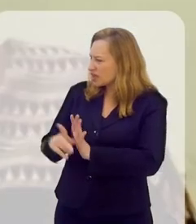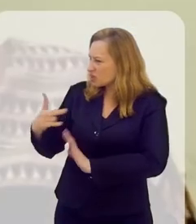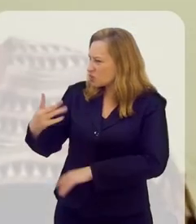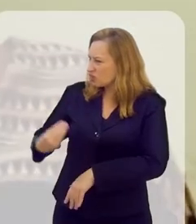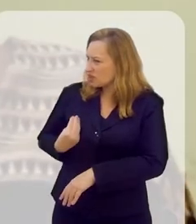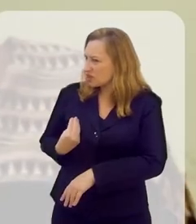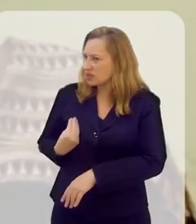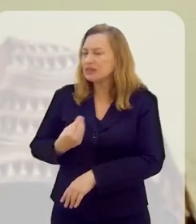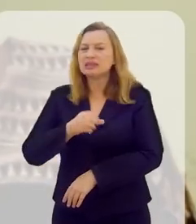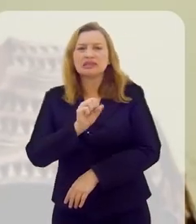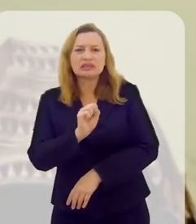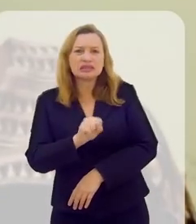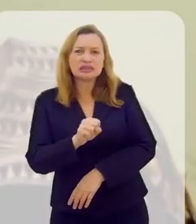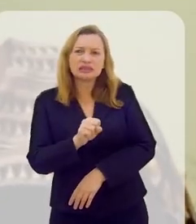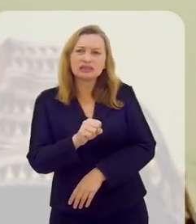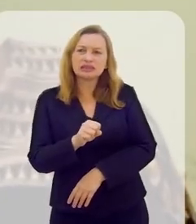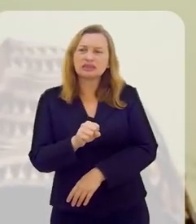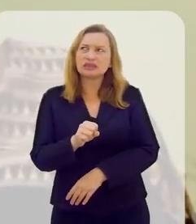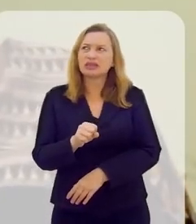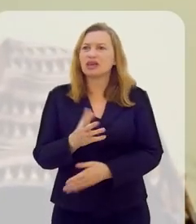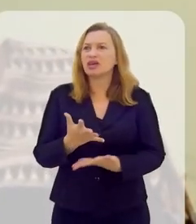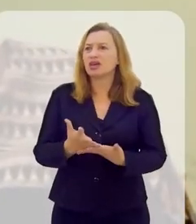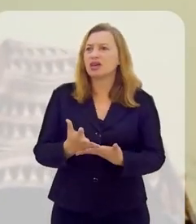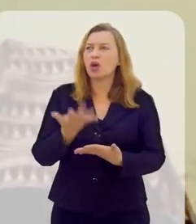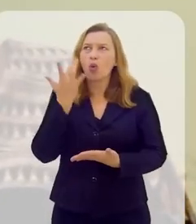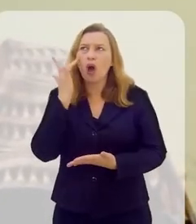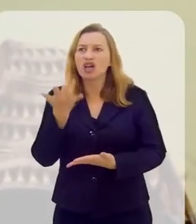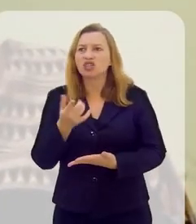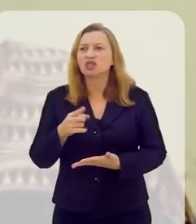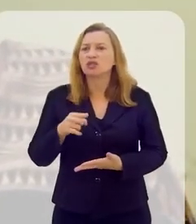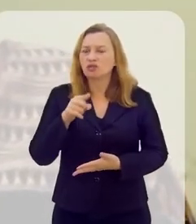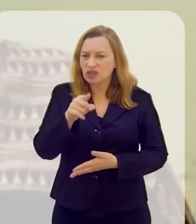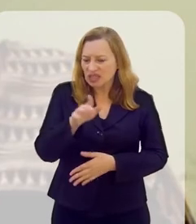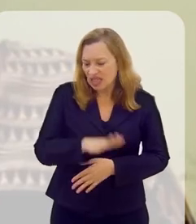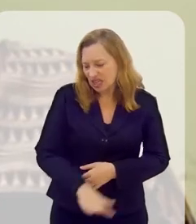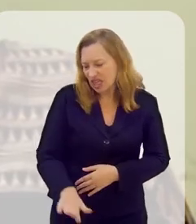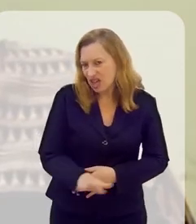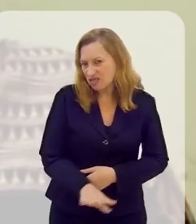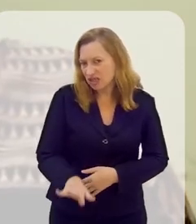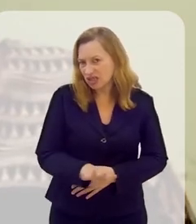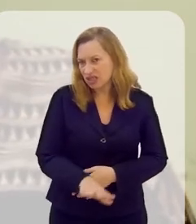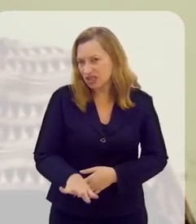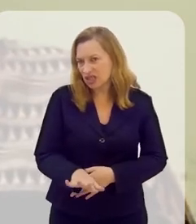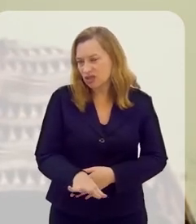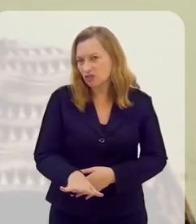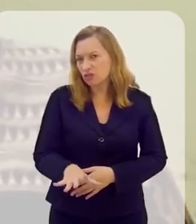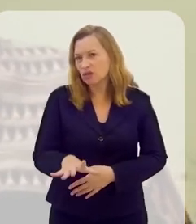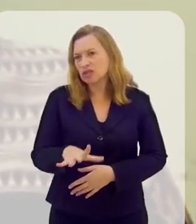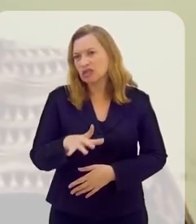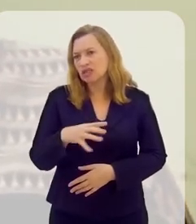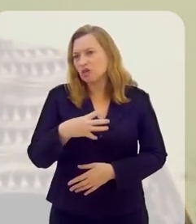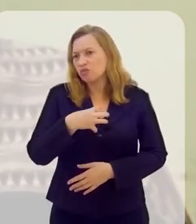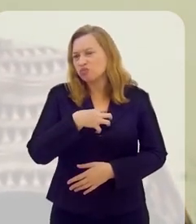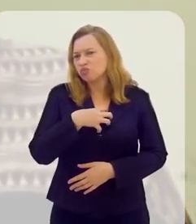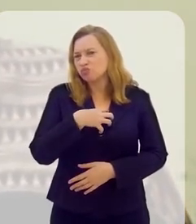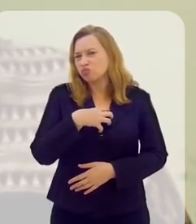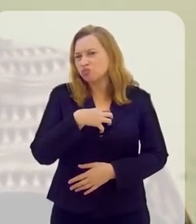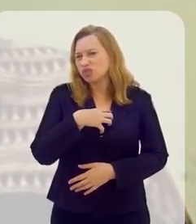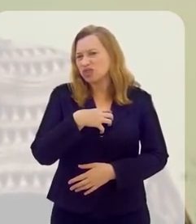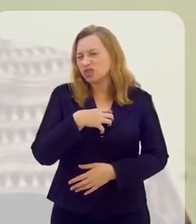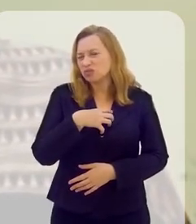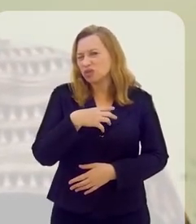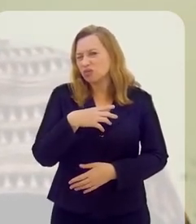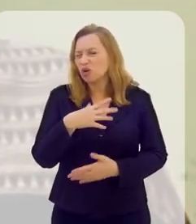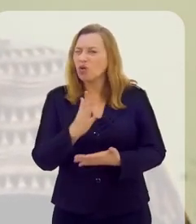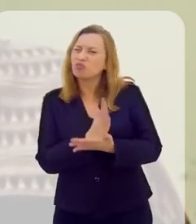escola? Ele atravessa a gente. Eu acho que quando você é criança, você tem uma sensação muito incômoda